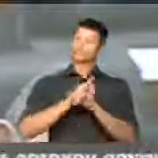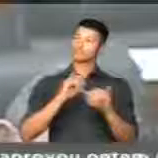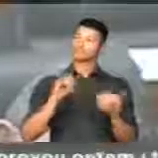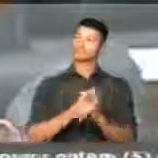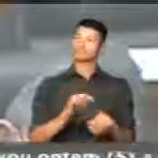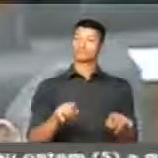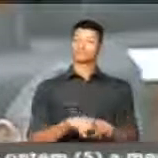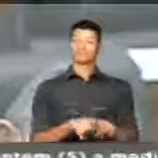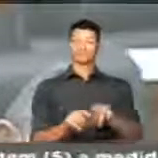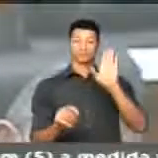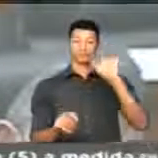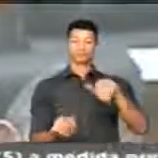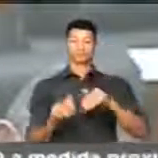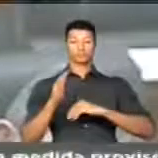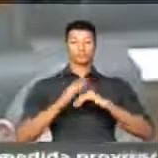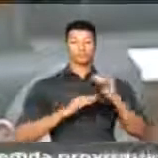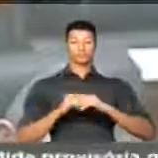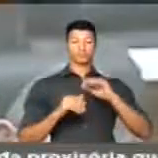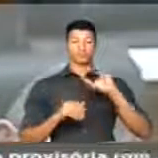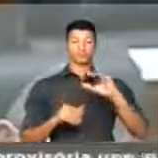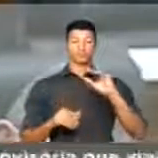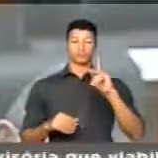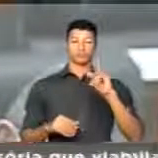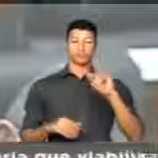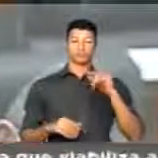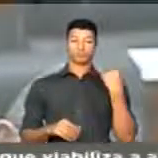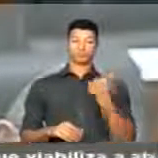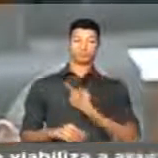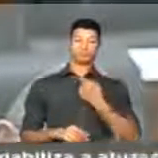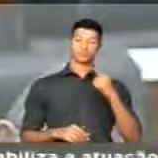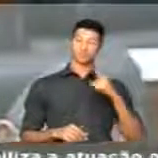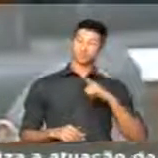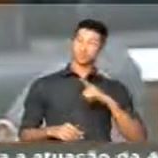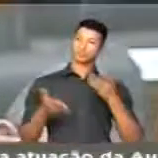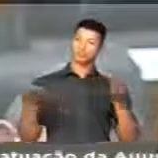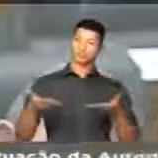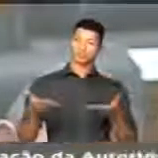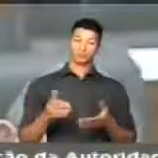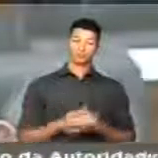manifestar sobre a CPI do BTG Pactual. E nós estamos,